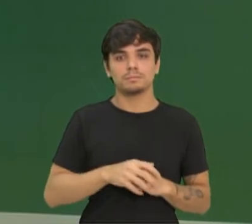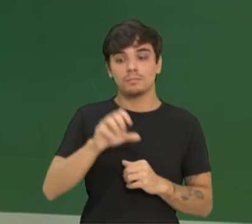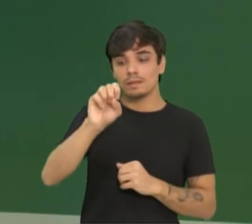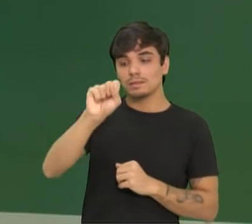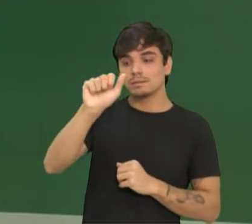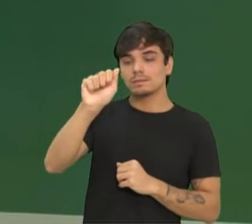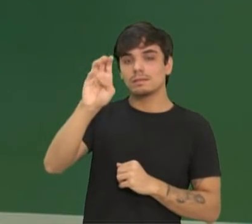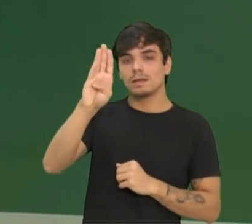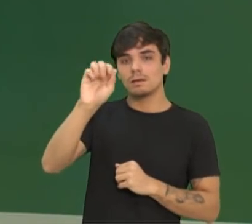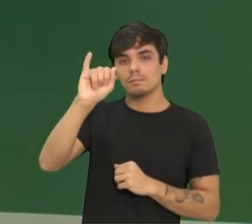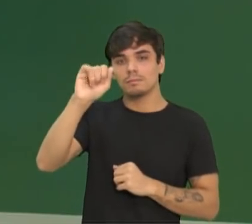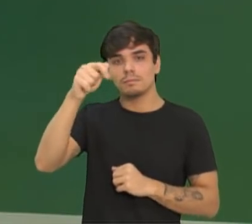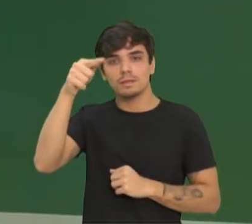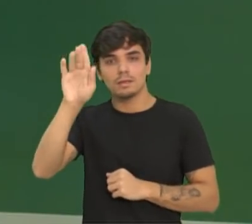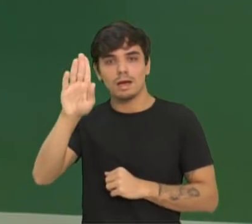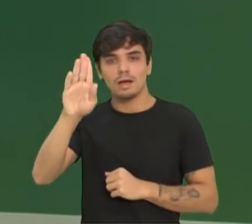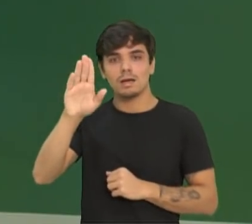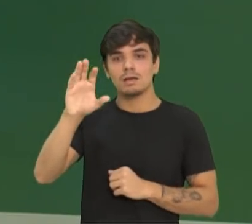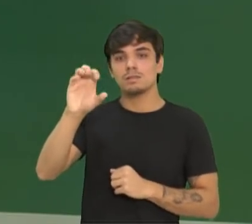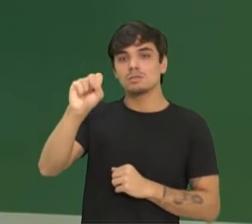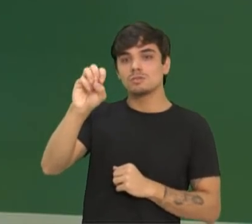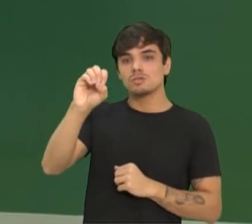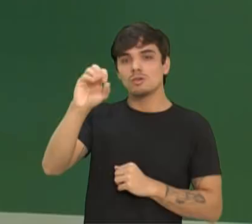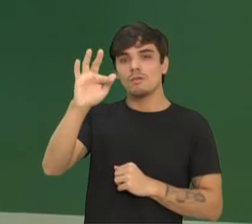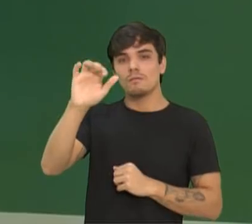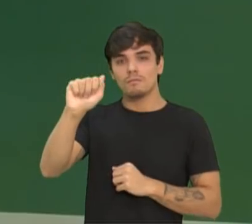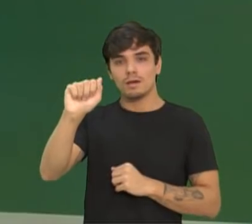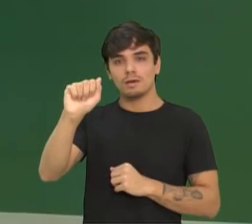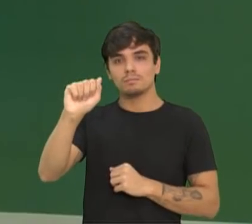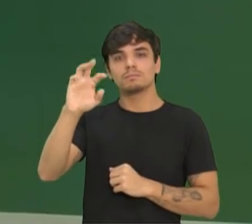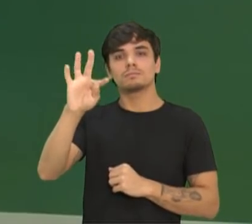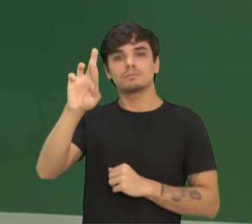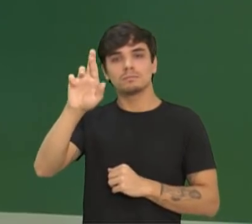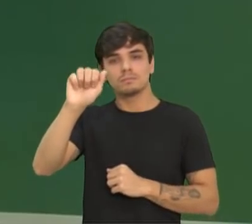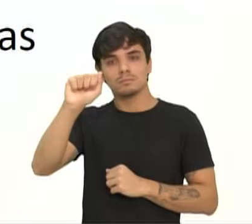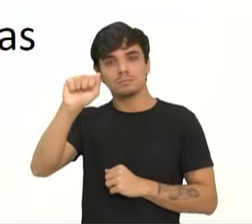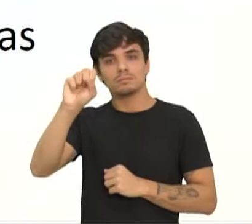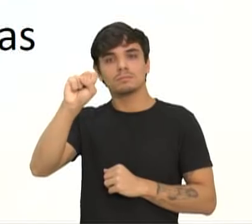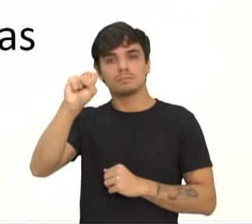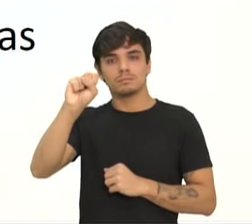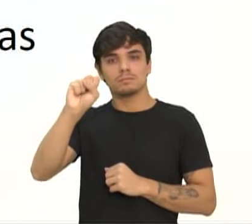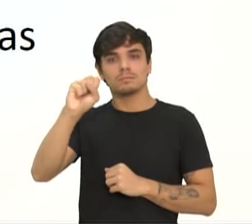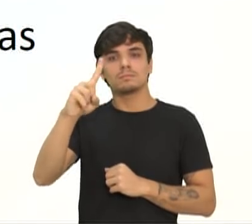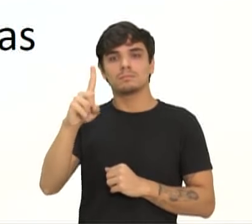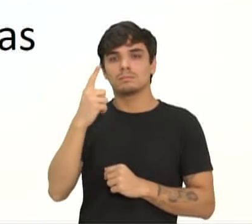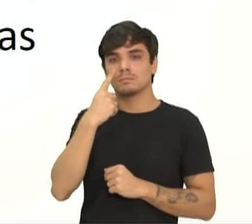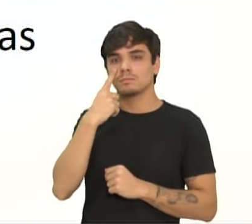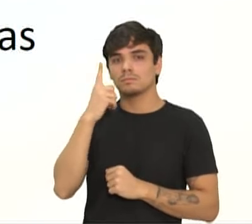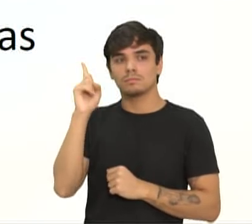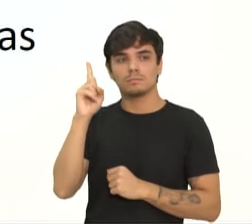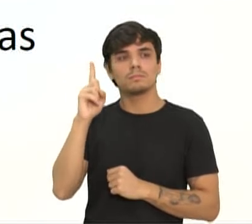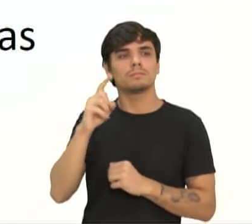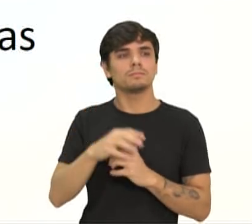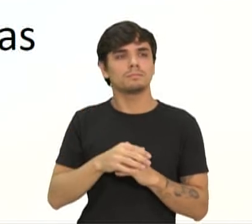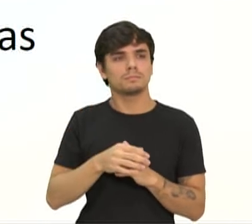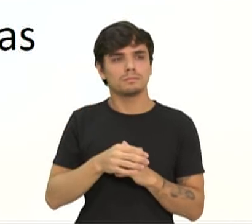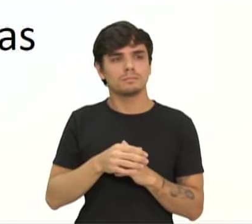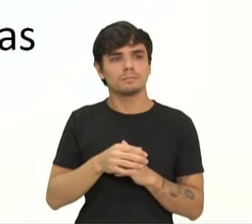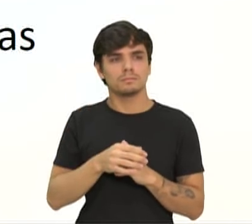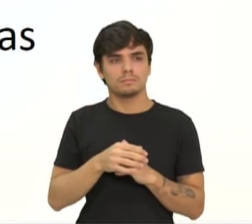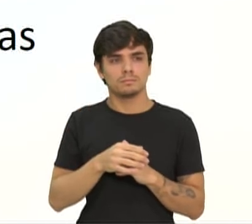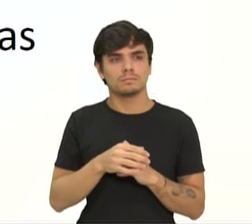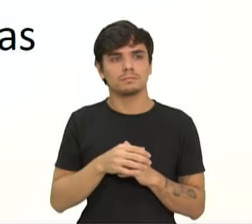Sabiá, sofá, atrás, babás, café,